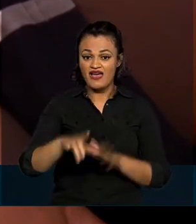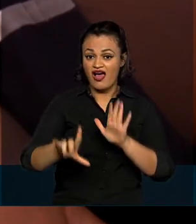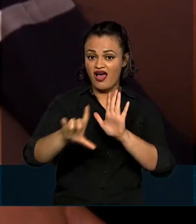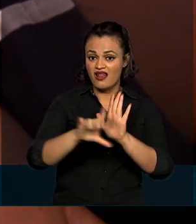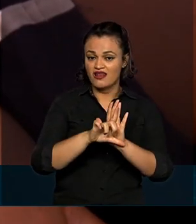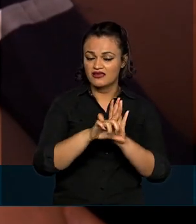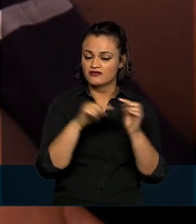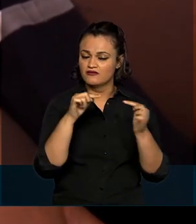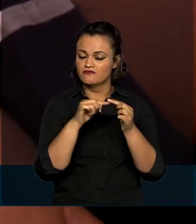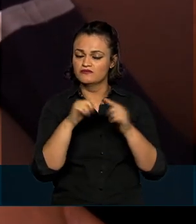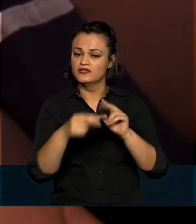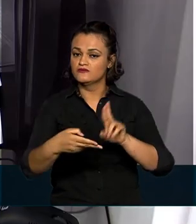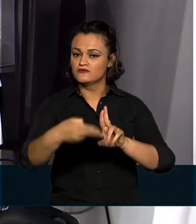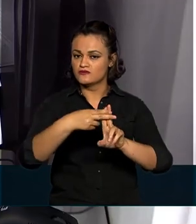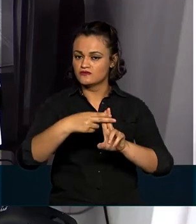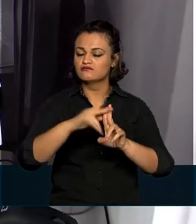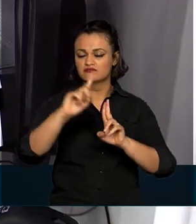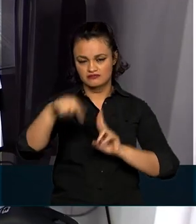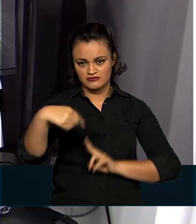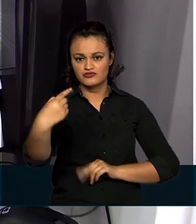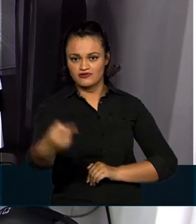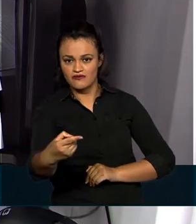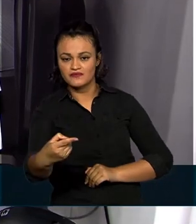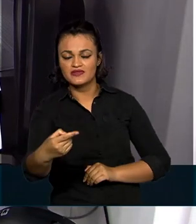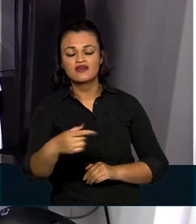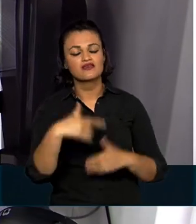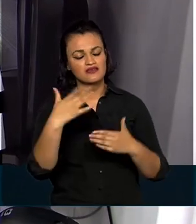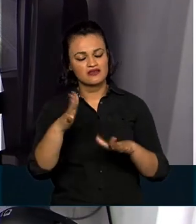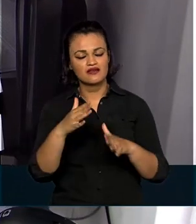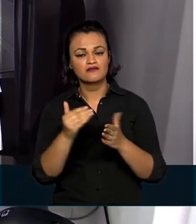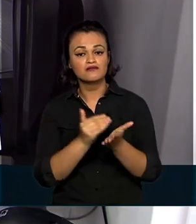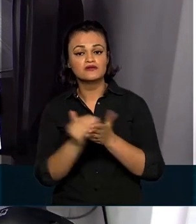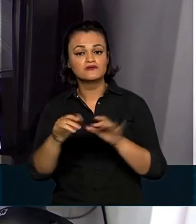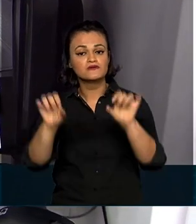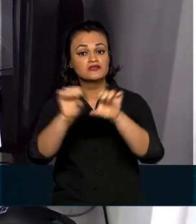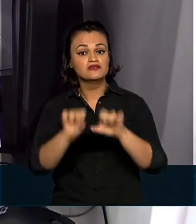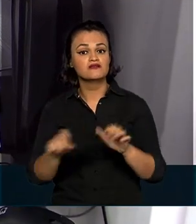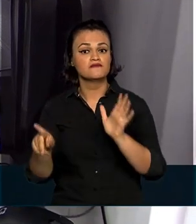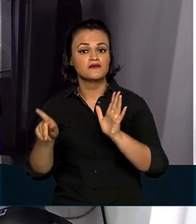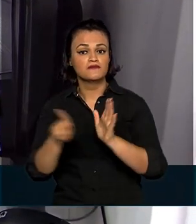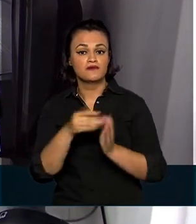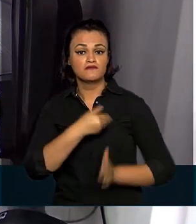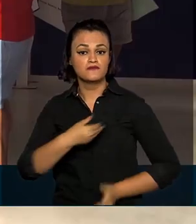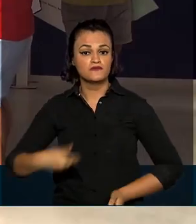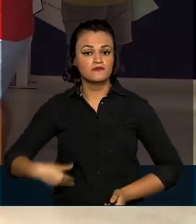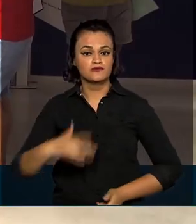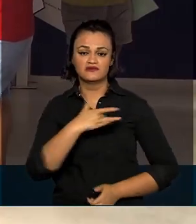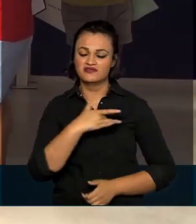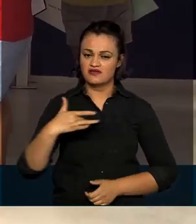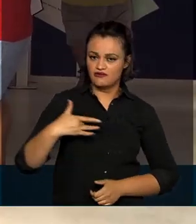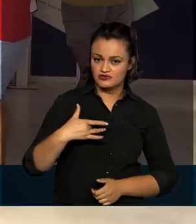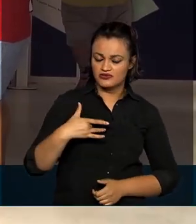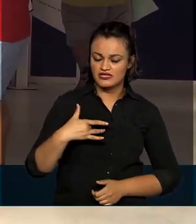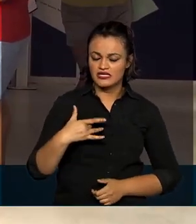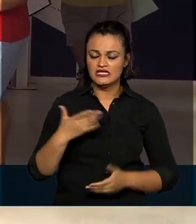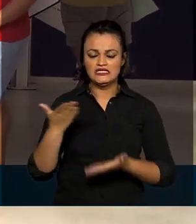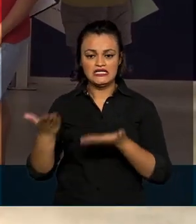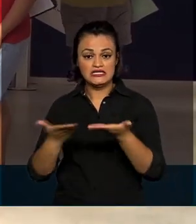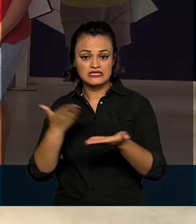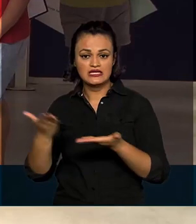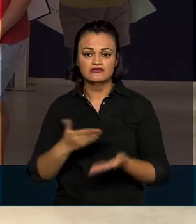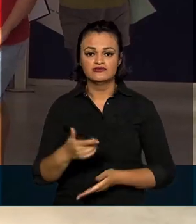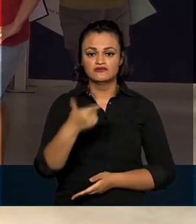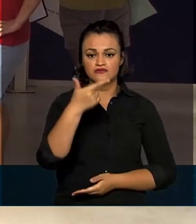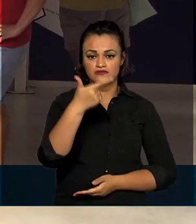regulamenta o SUS foi promulgada. E assim, formou-se o maior sistema público de saúde do mundo, que atende mais de 200